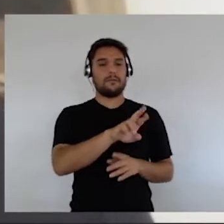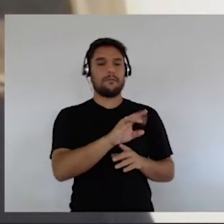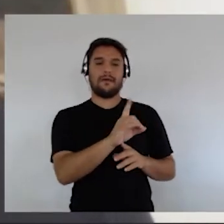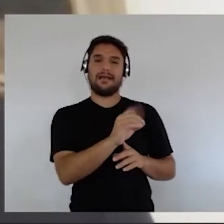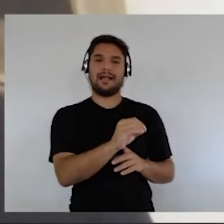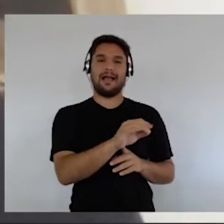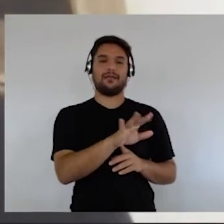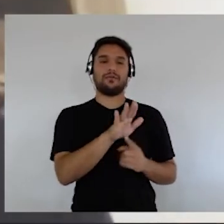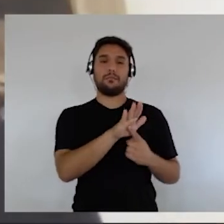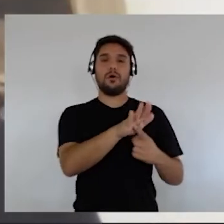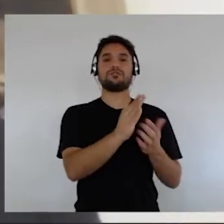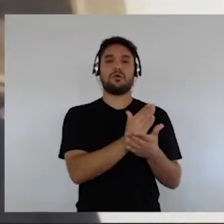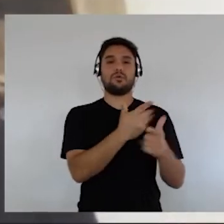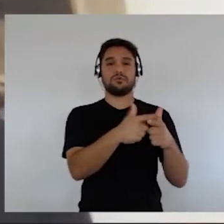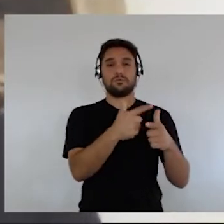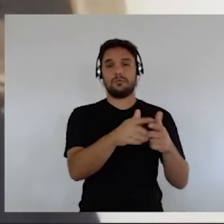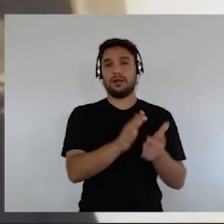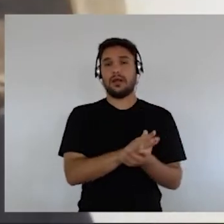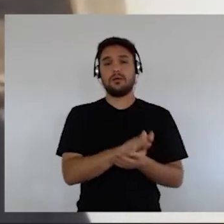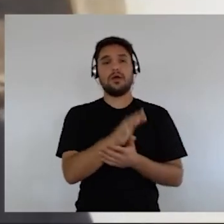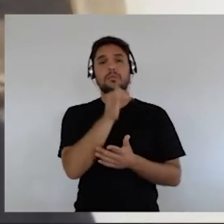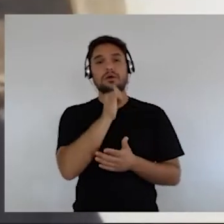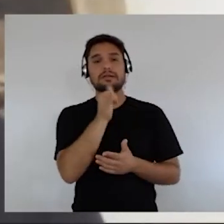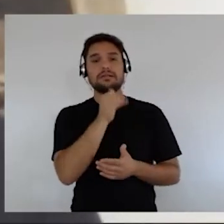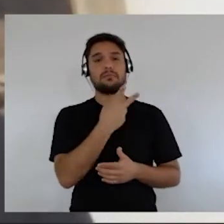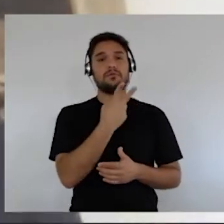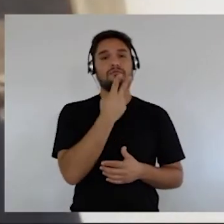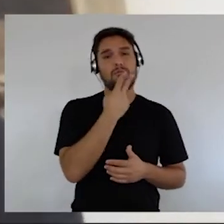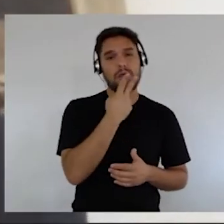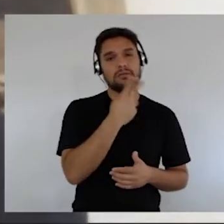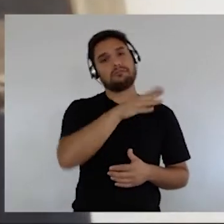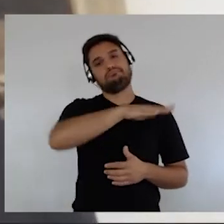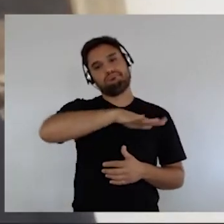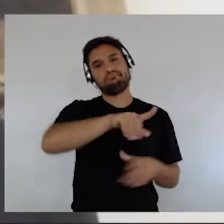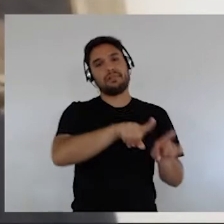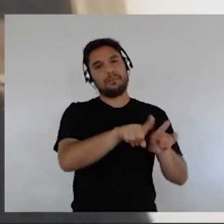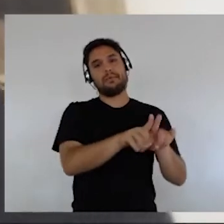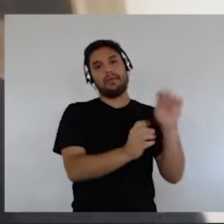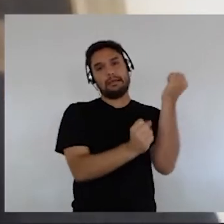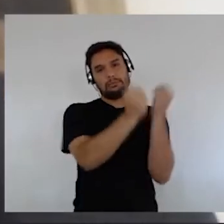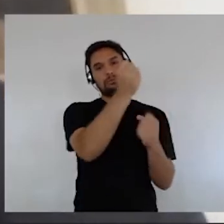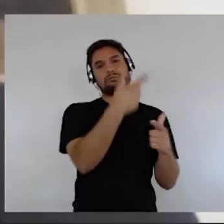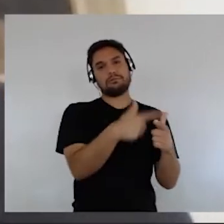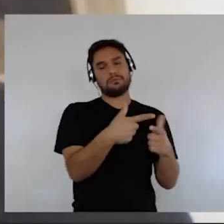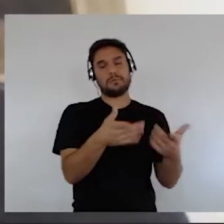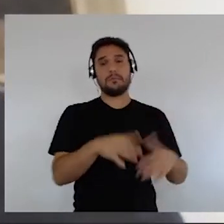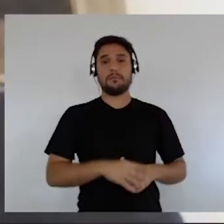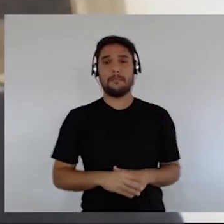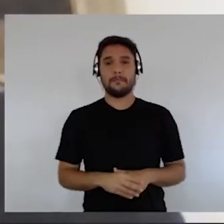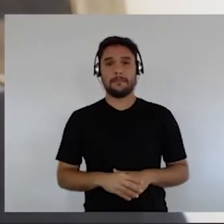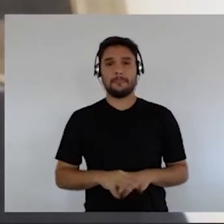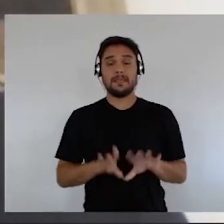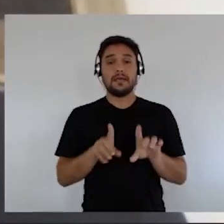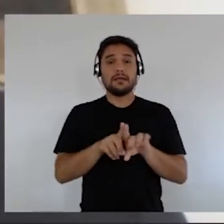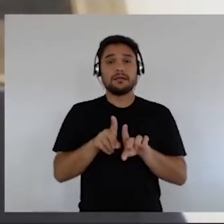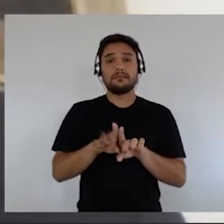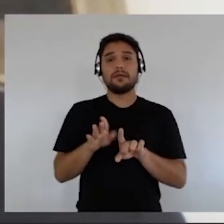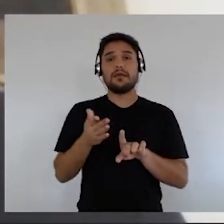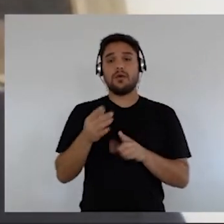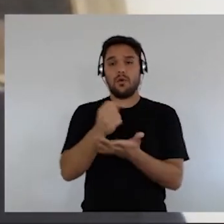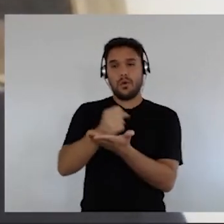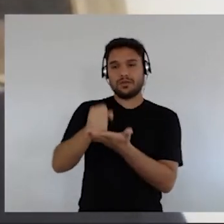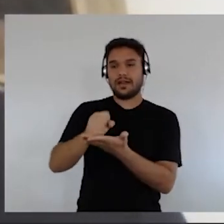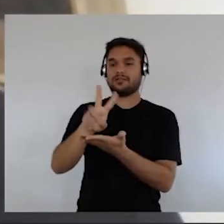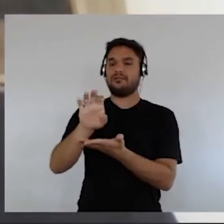que apresentam problemas, como, por exemplo, a indústria fumageira. O contrato de integração vertical é